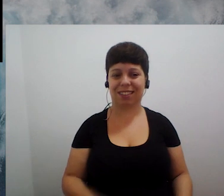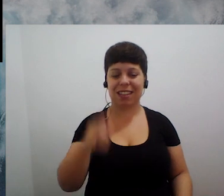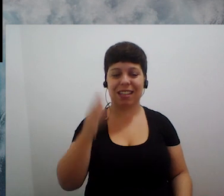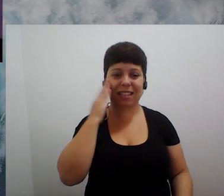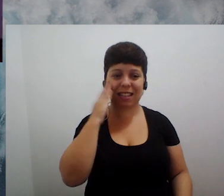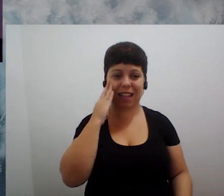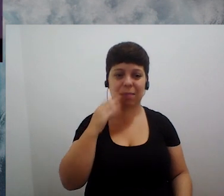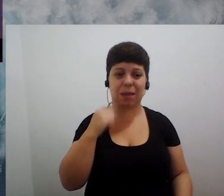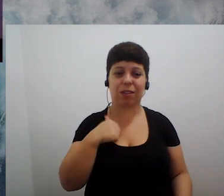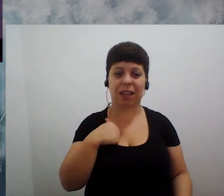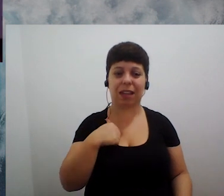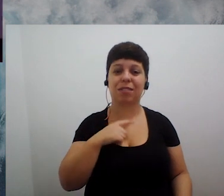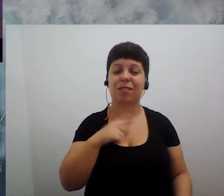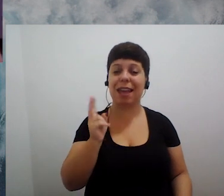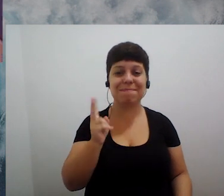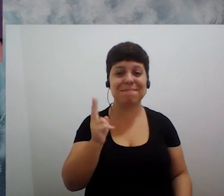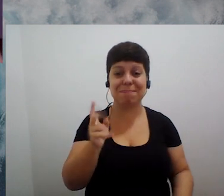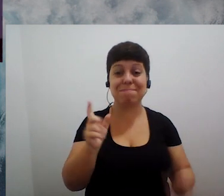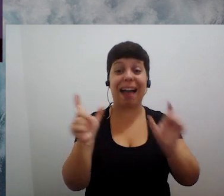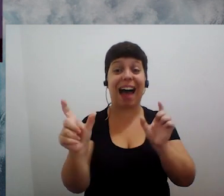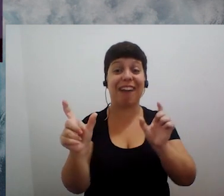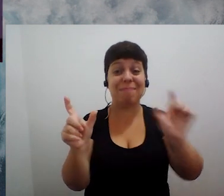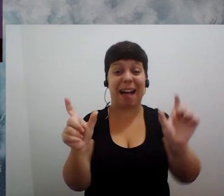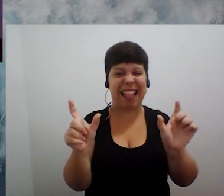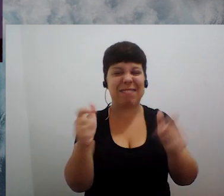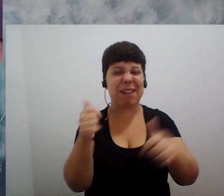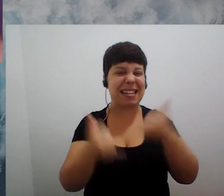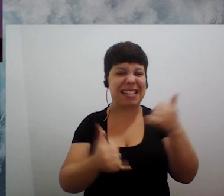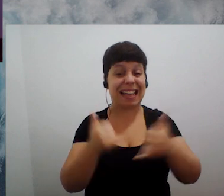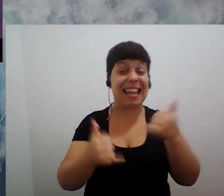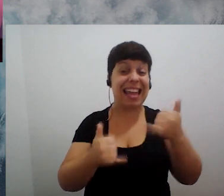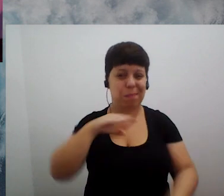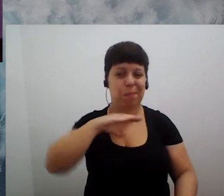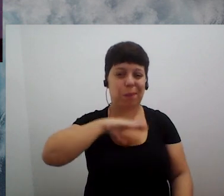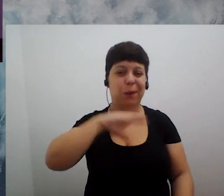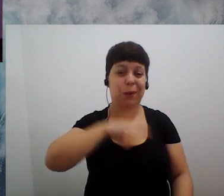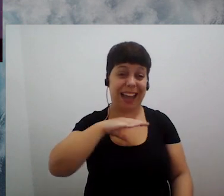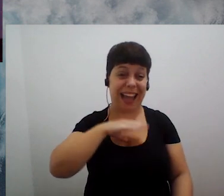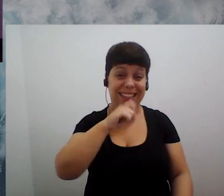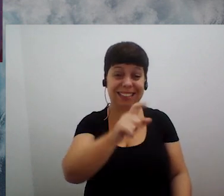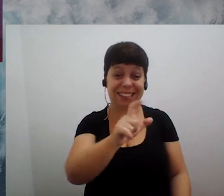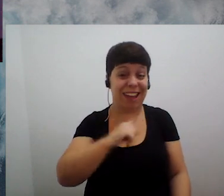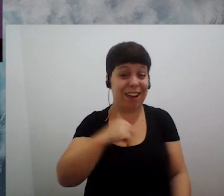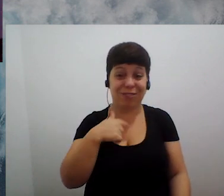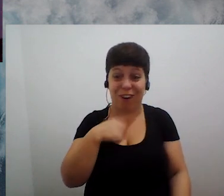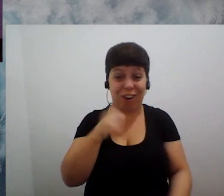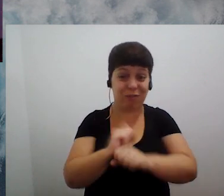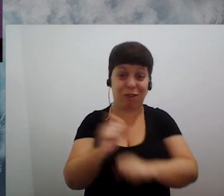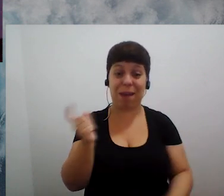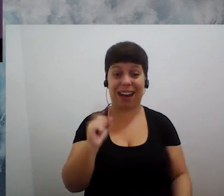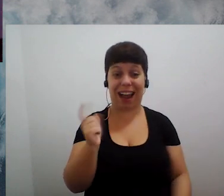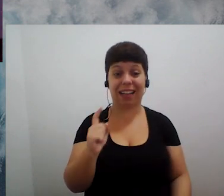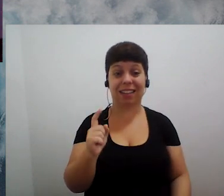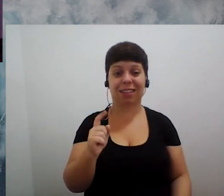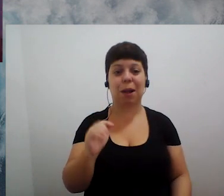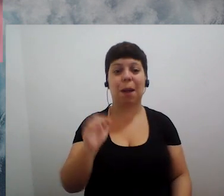Excelente. Você sabe que eu tenho um pouco de vício com fazer trocadilhos, então você não pode ficar estimulando muito esse meu lado, não, senão já eu não vou parar